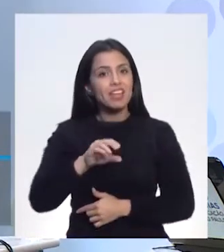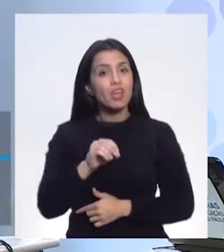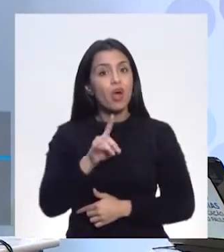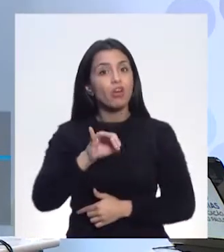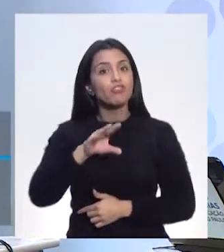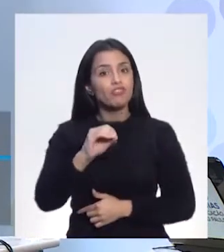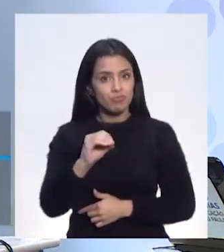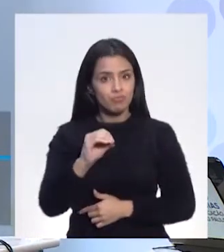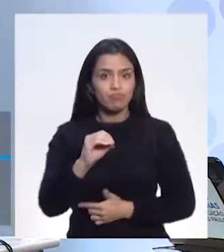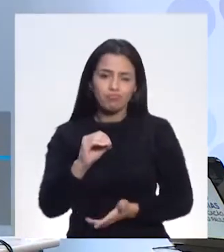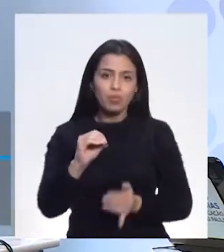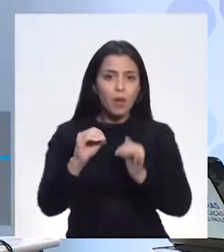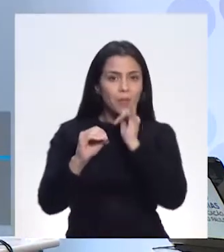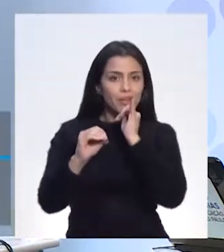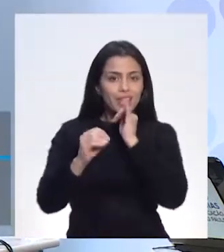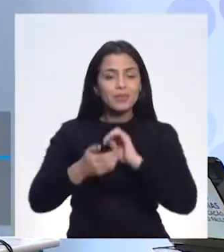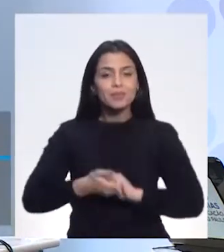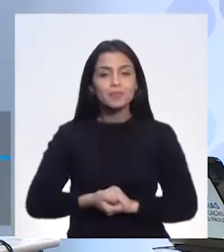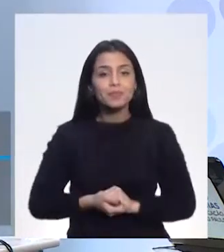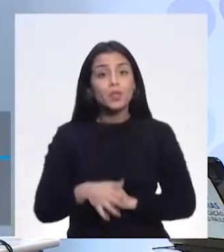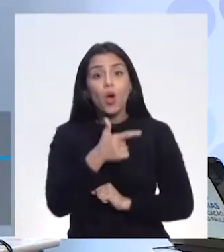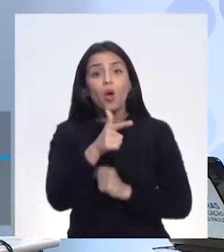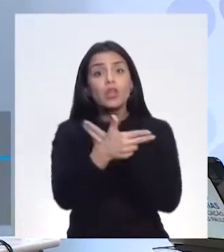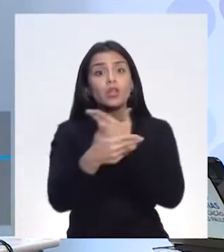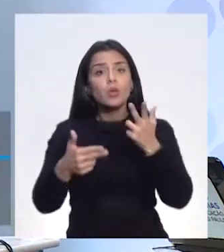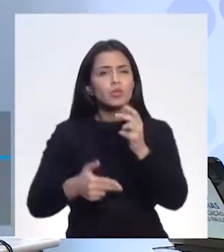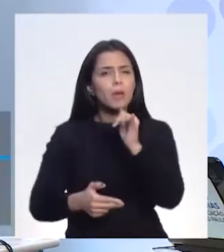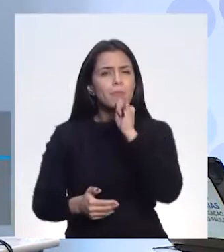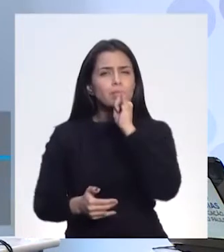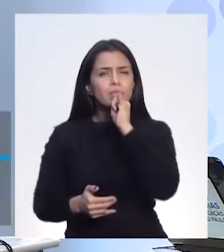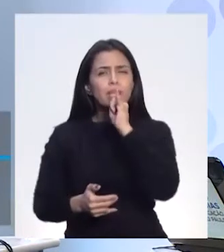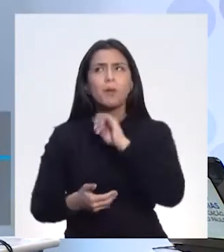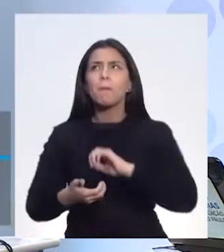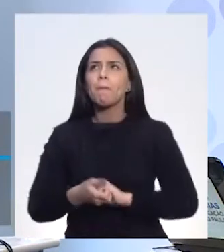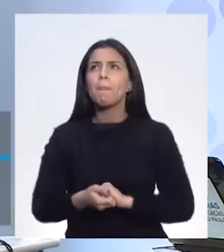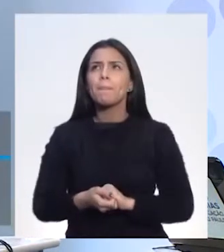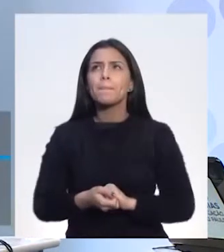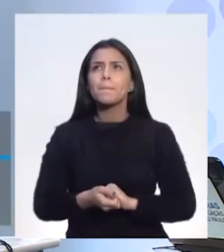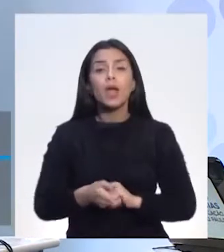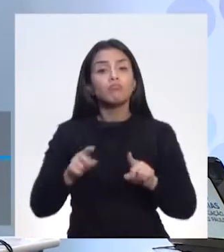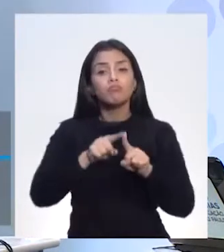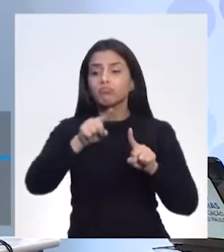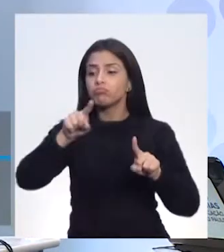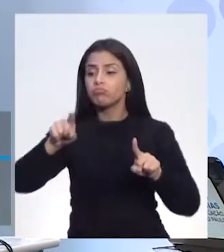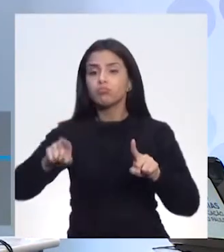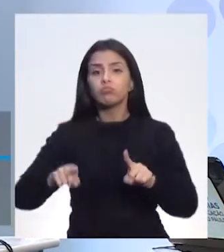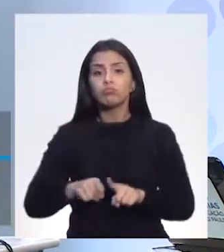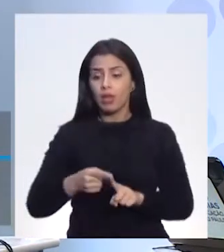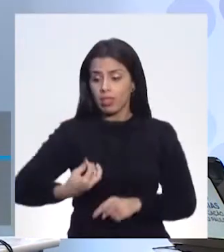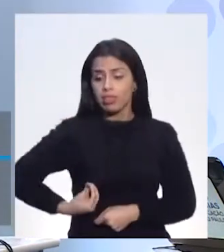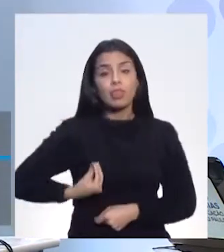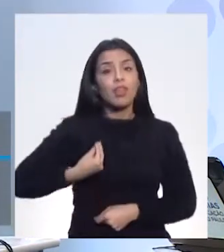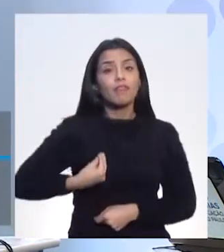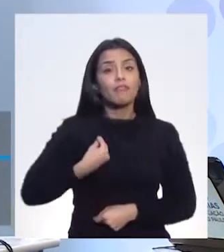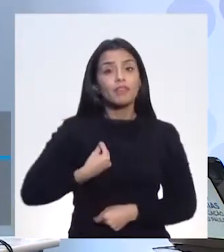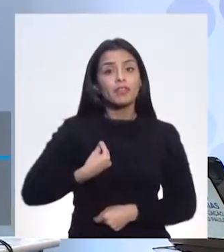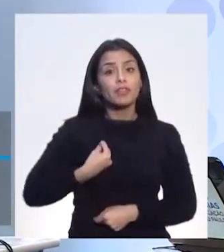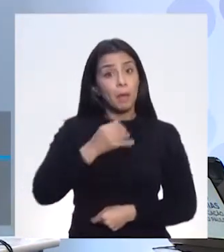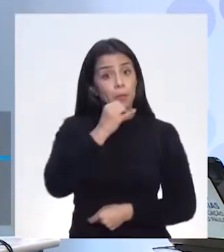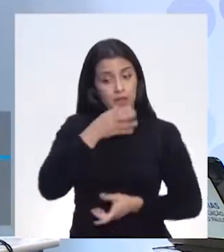ainda outras coisas na natureza. Por exemplo, o ciclo da vida, né? Então,